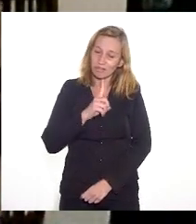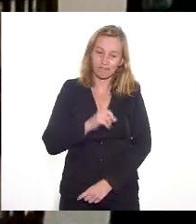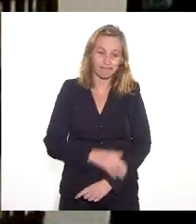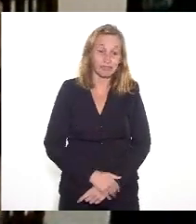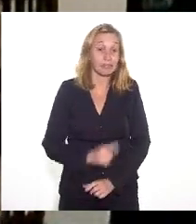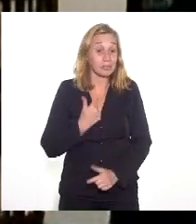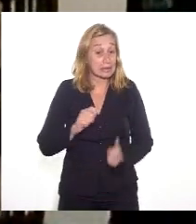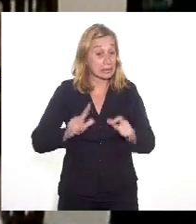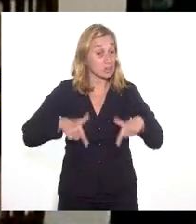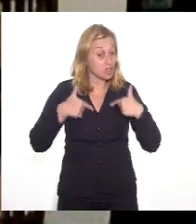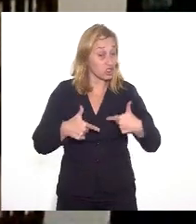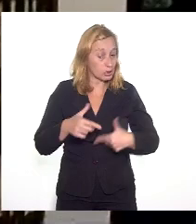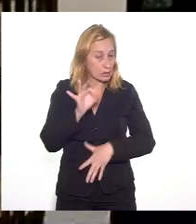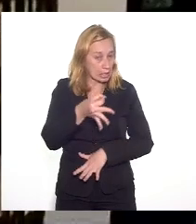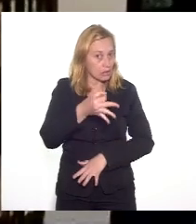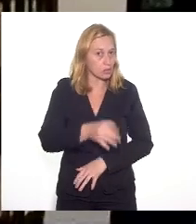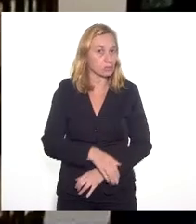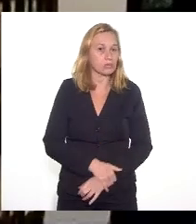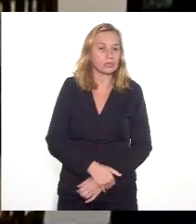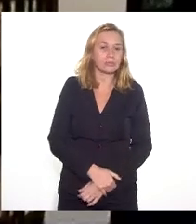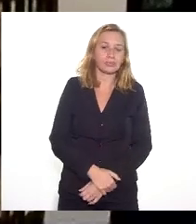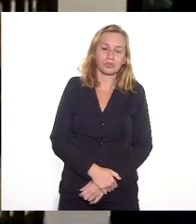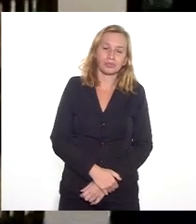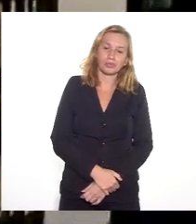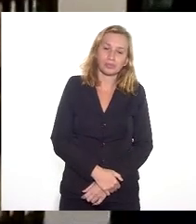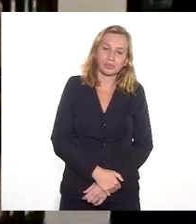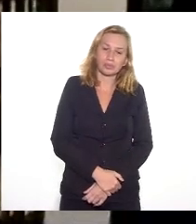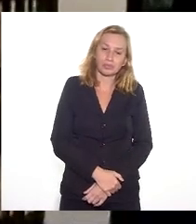ter uma ação concreta.